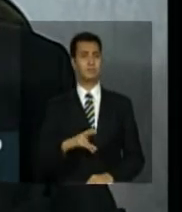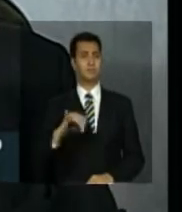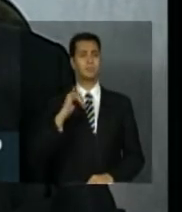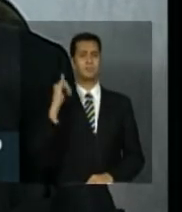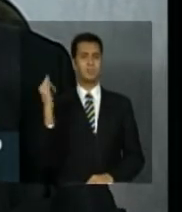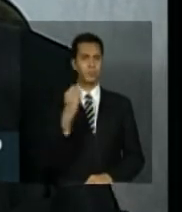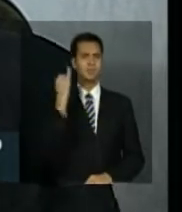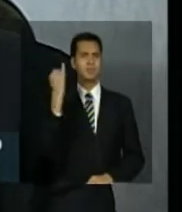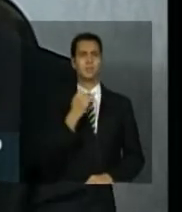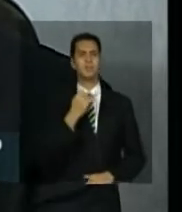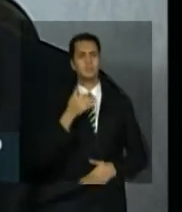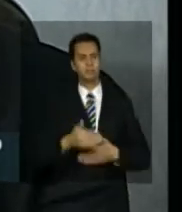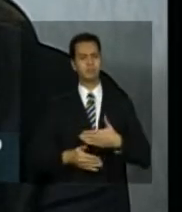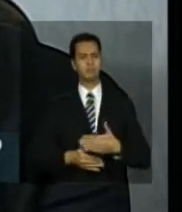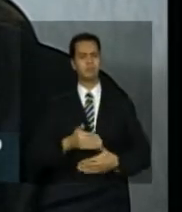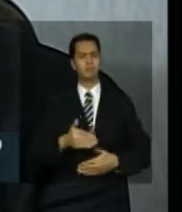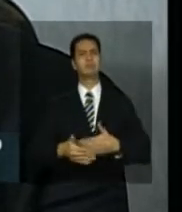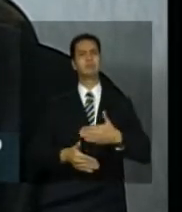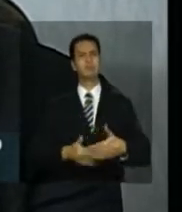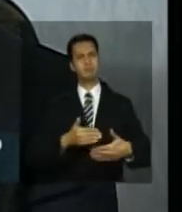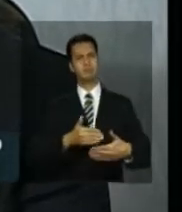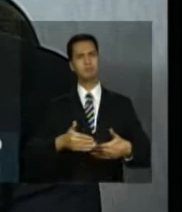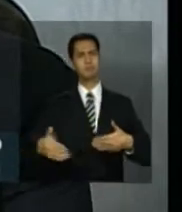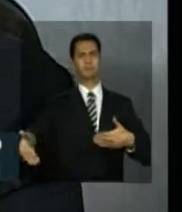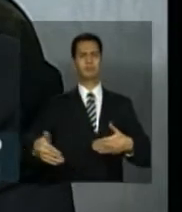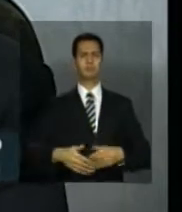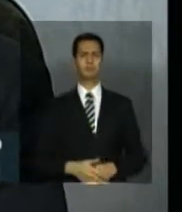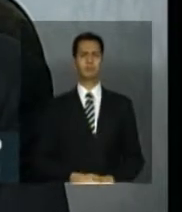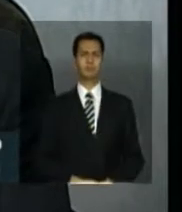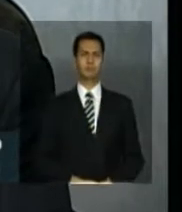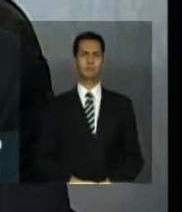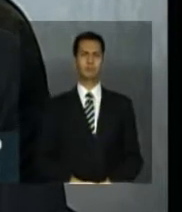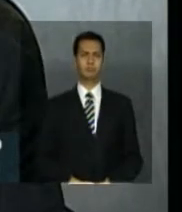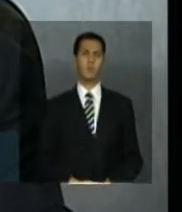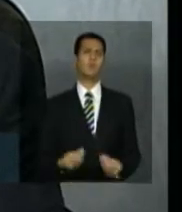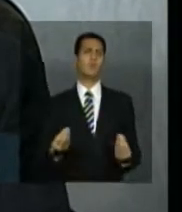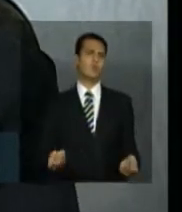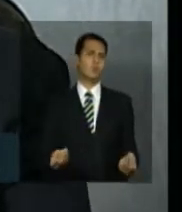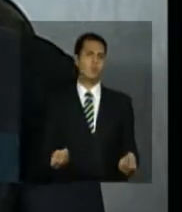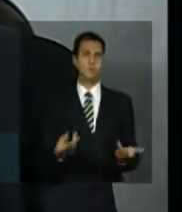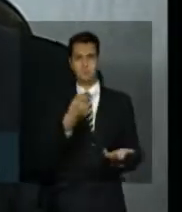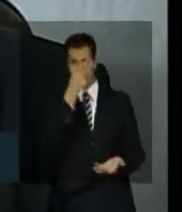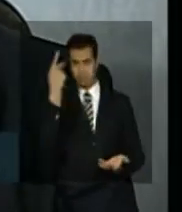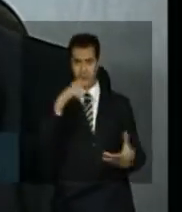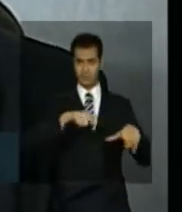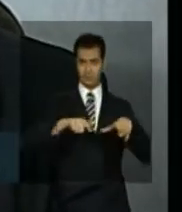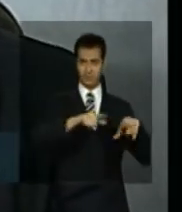processo para que nós eh façamos o médio produtor o pequeno